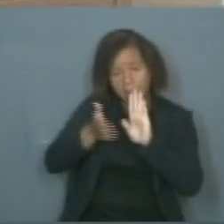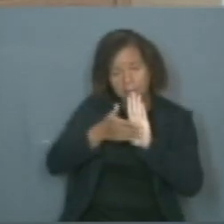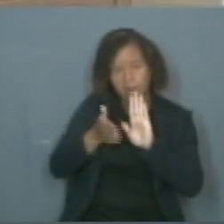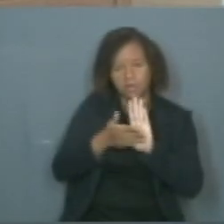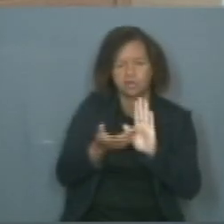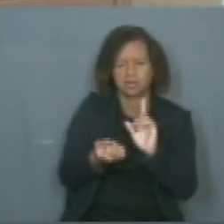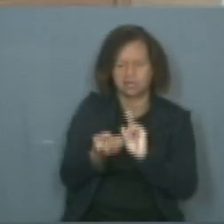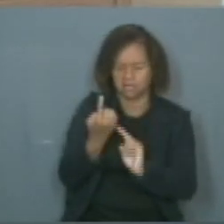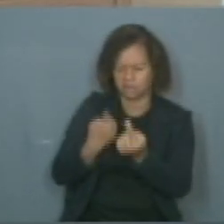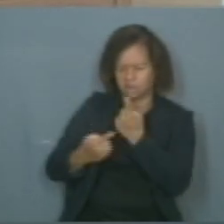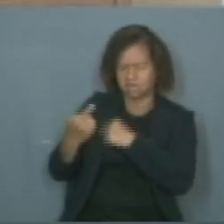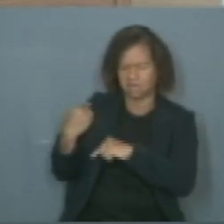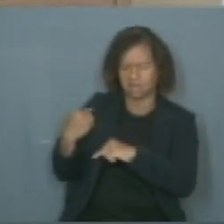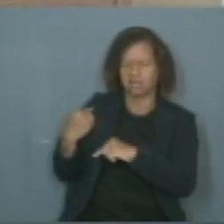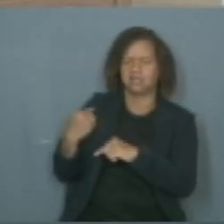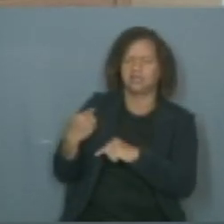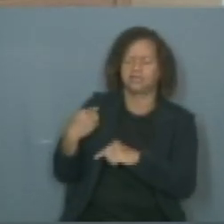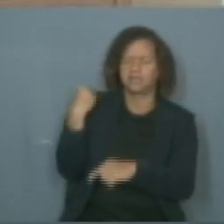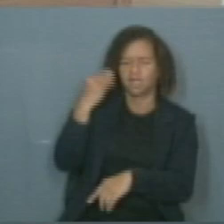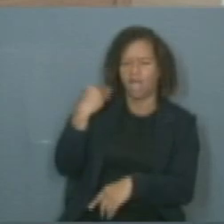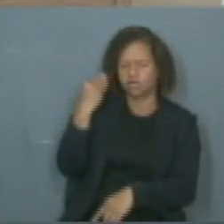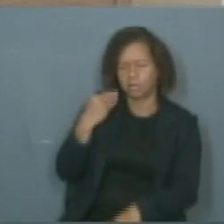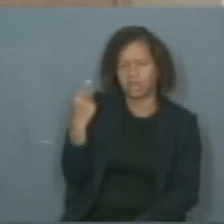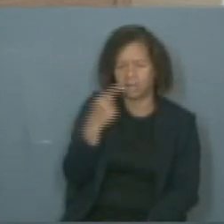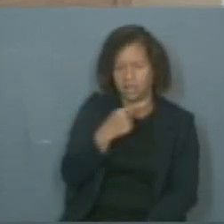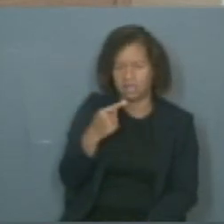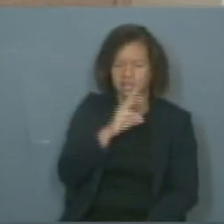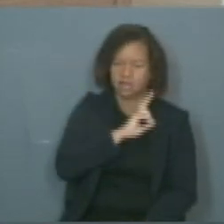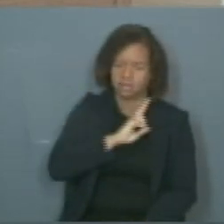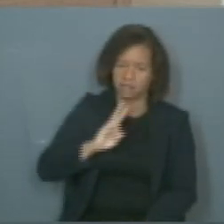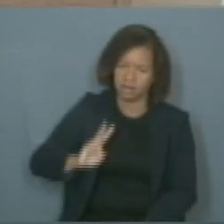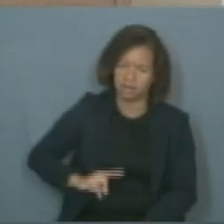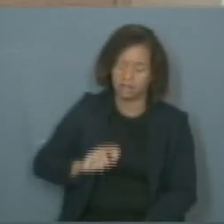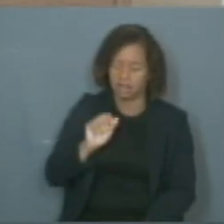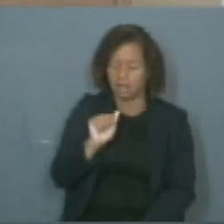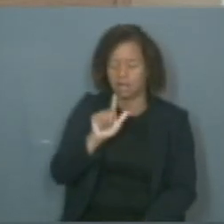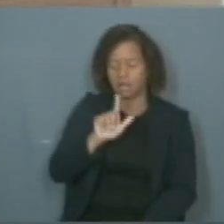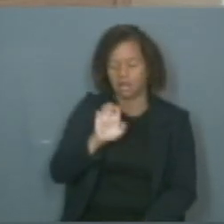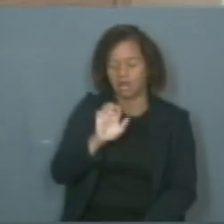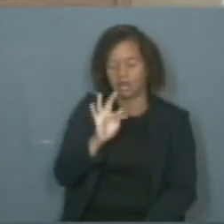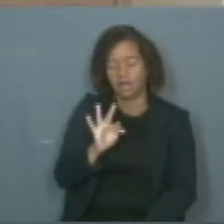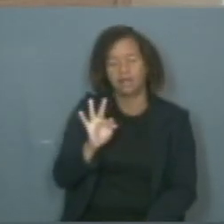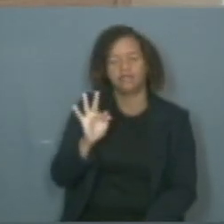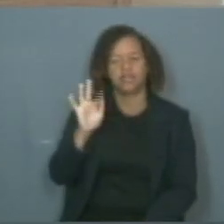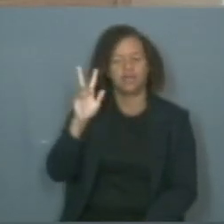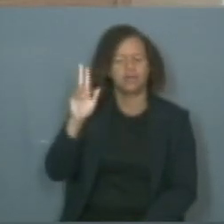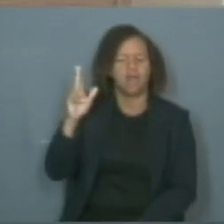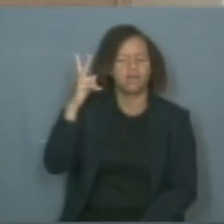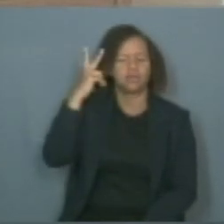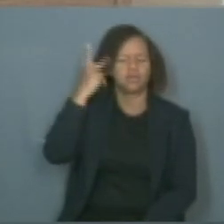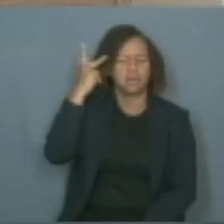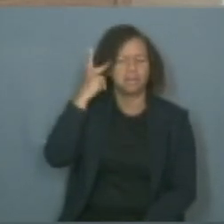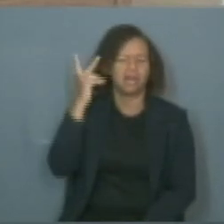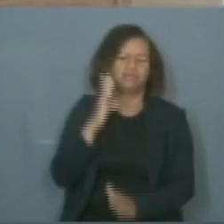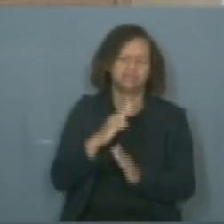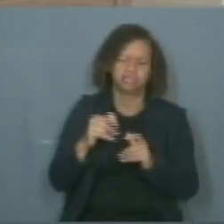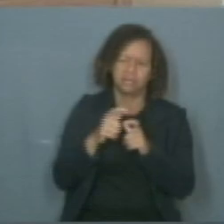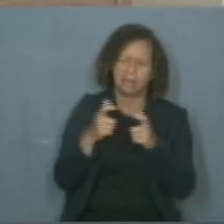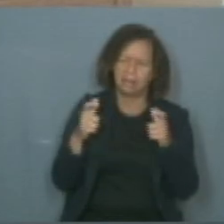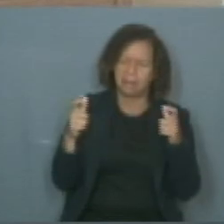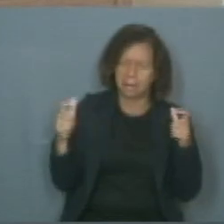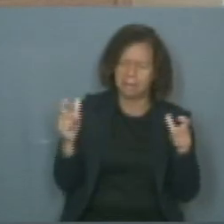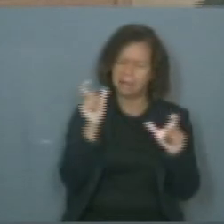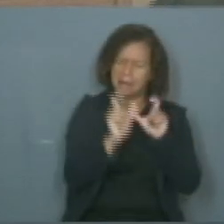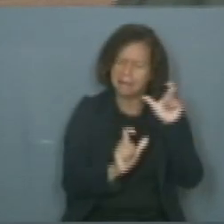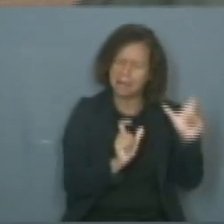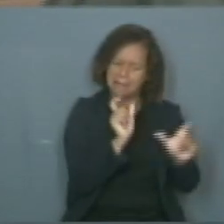apresenta retrocesso. A experiência que o vereador Aleph traz de São Paulo tem sido amplamente criticada